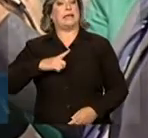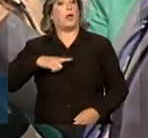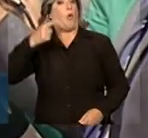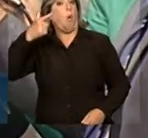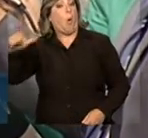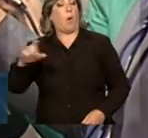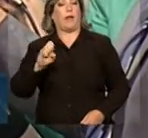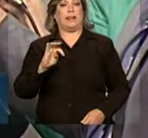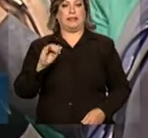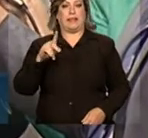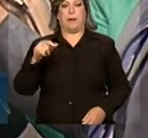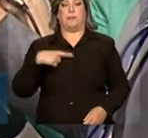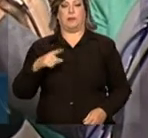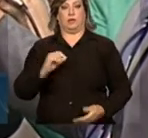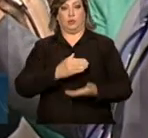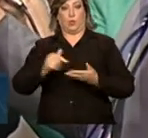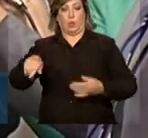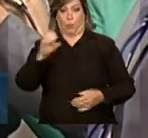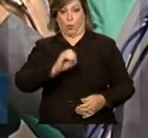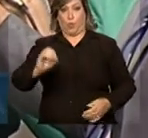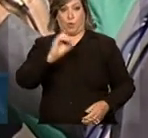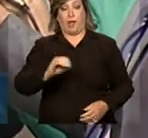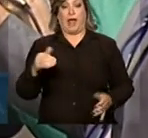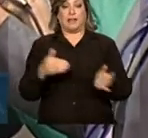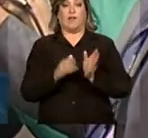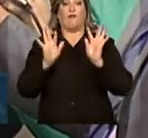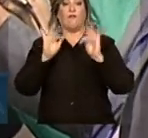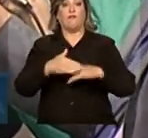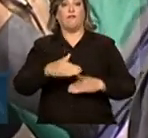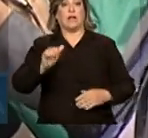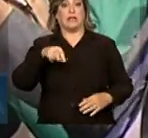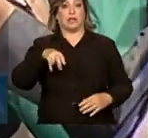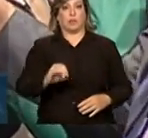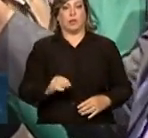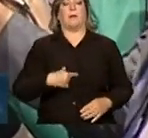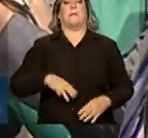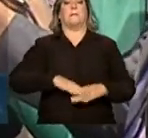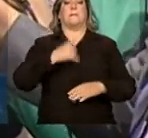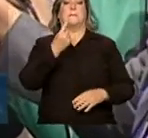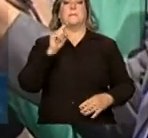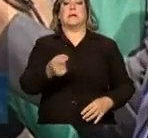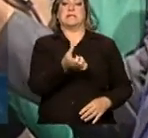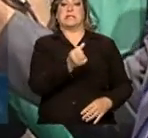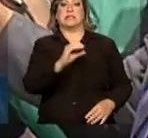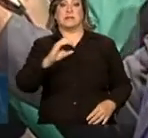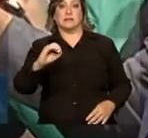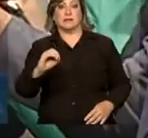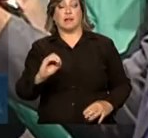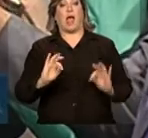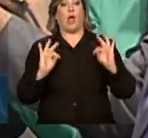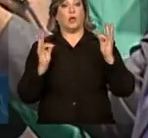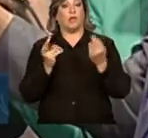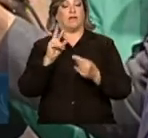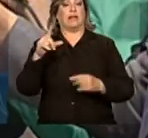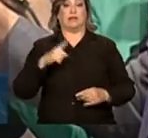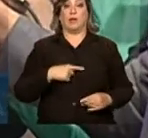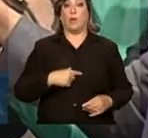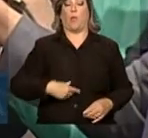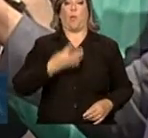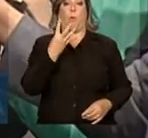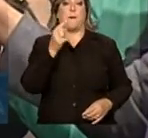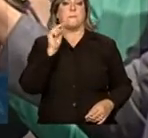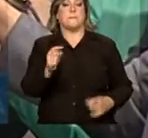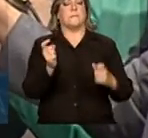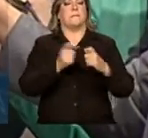médicos da parceria internacional até o final do ano mais 1.600 ou seja o todo teremos quatro mil médicos aí poderemos